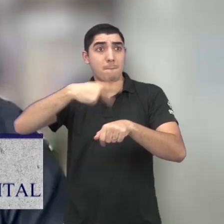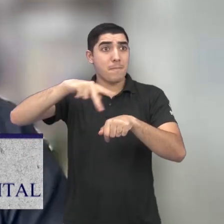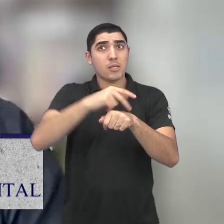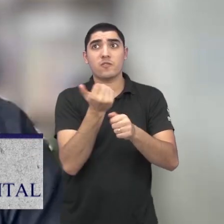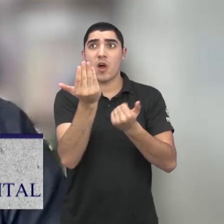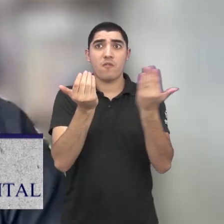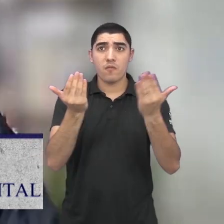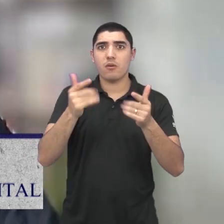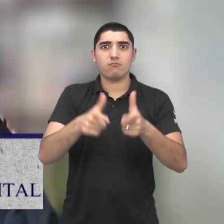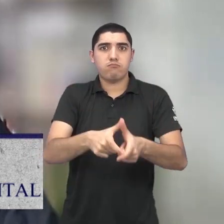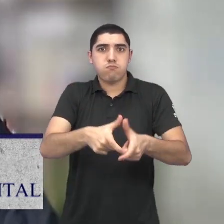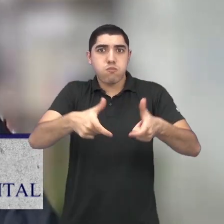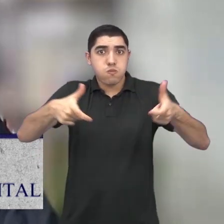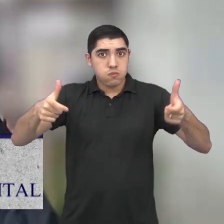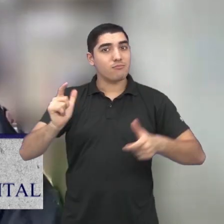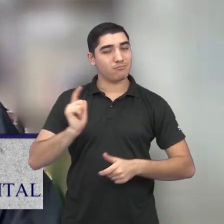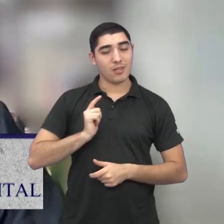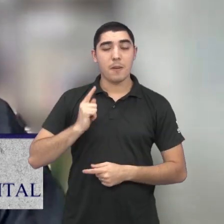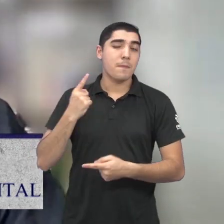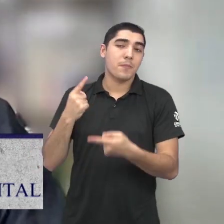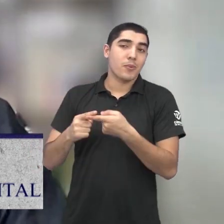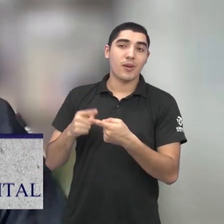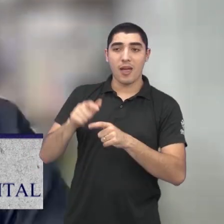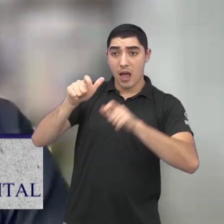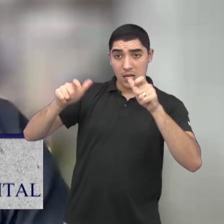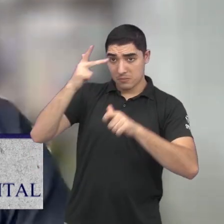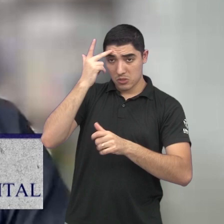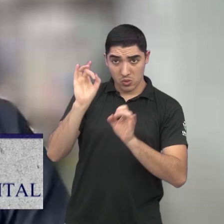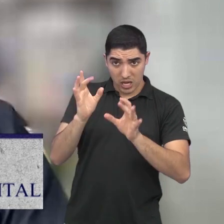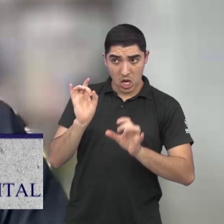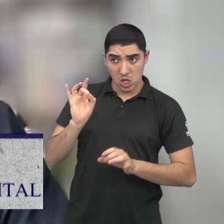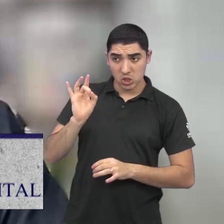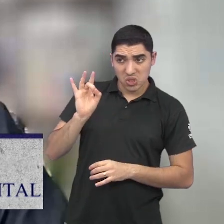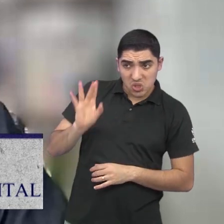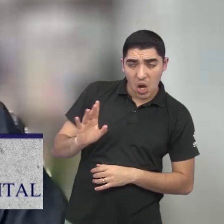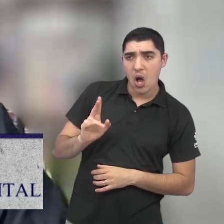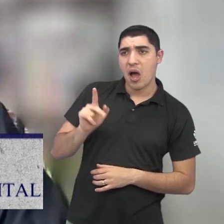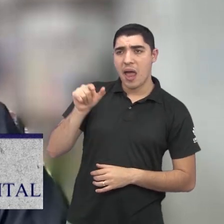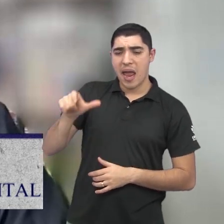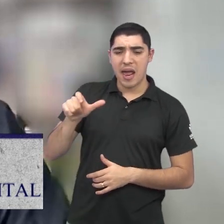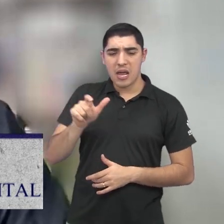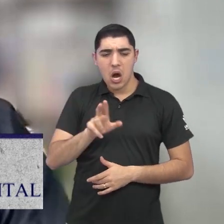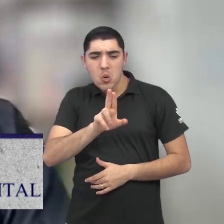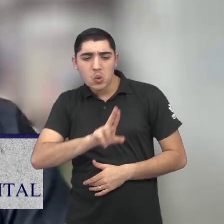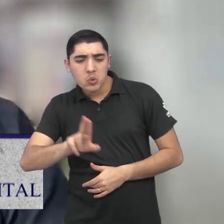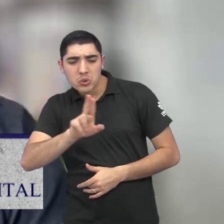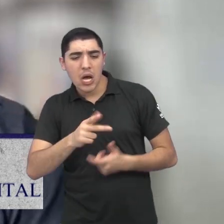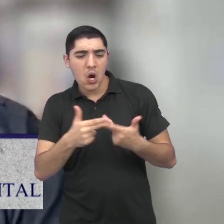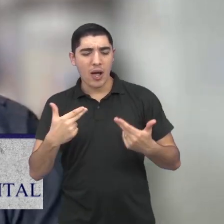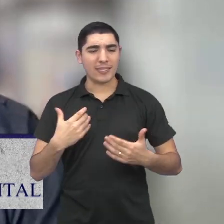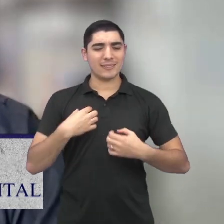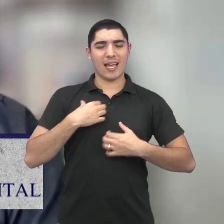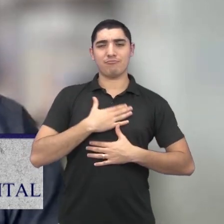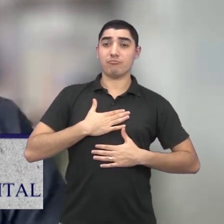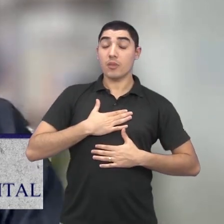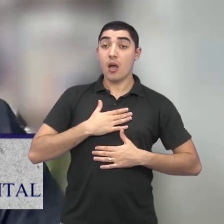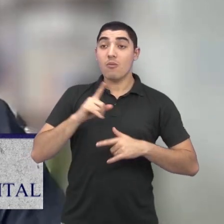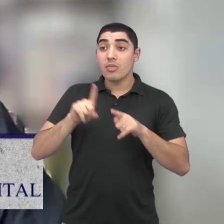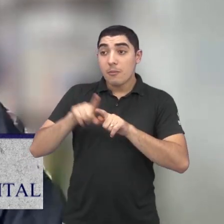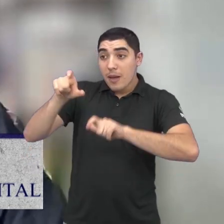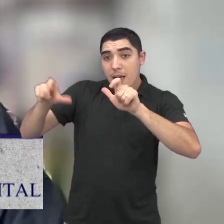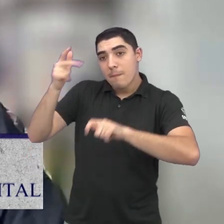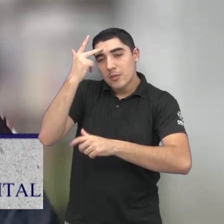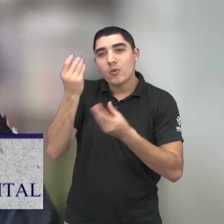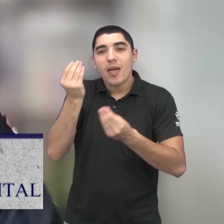as pessoas procuram não só satisfazer uma necessidade de consumo, mas também procuram